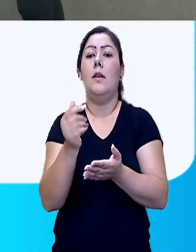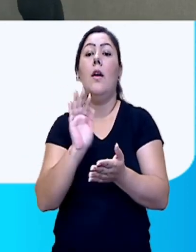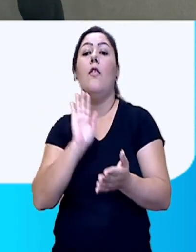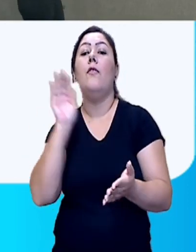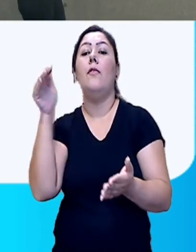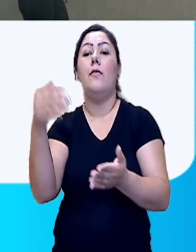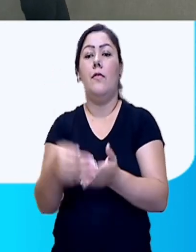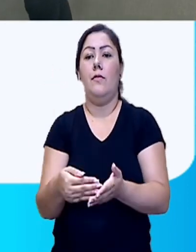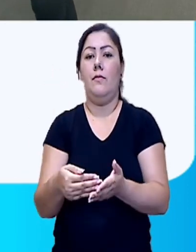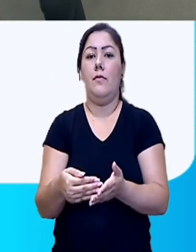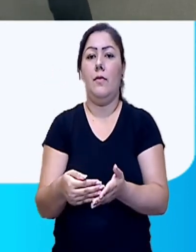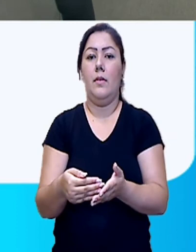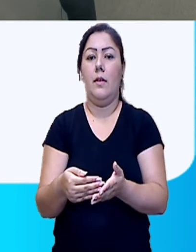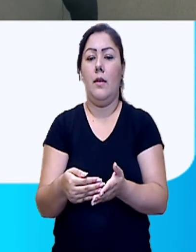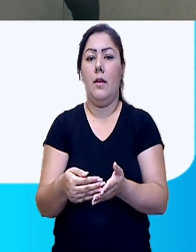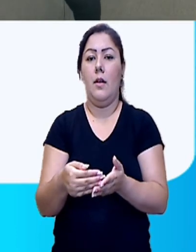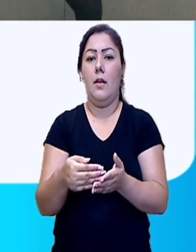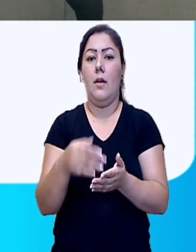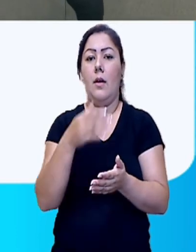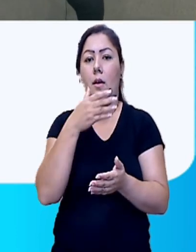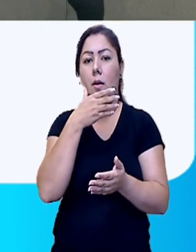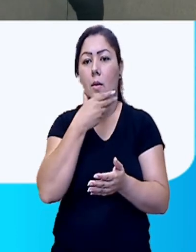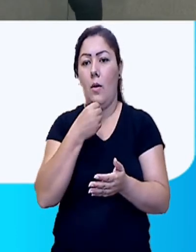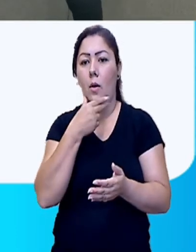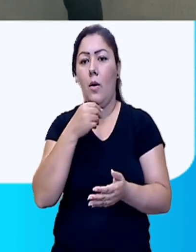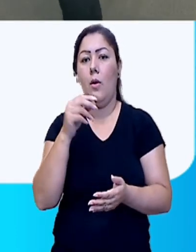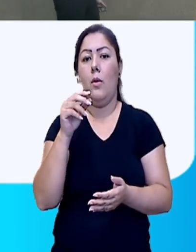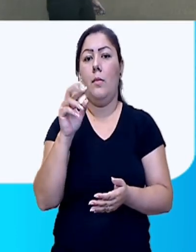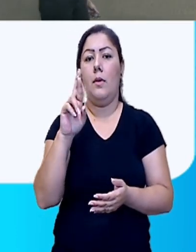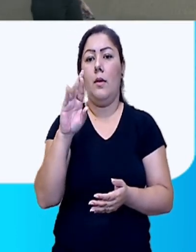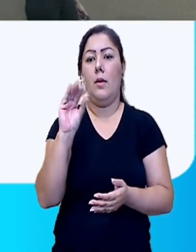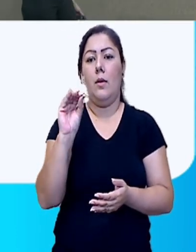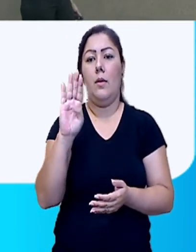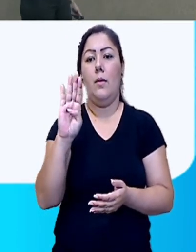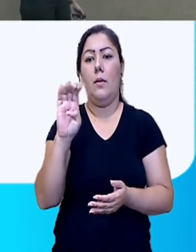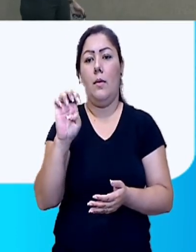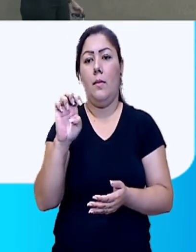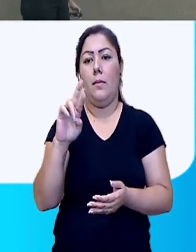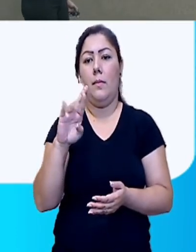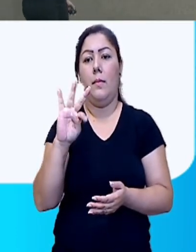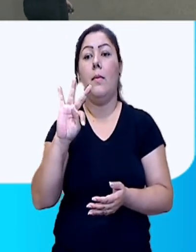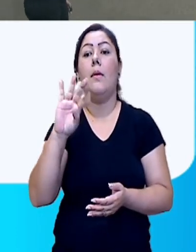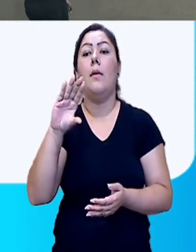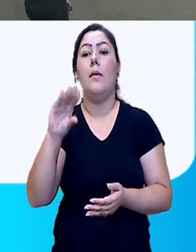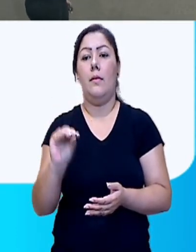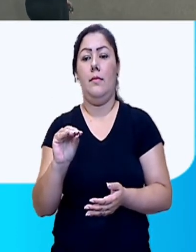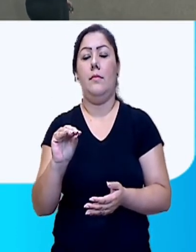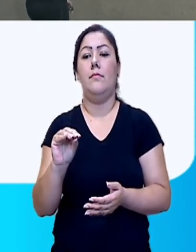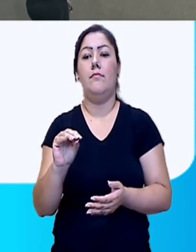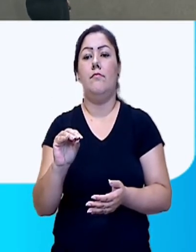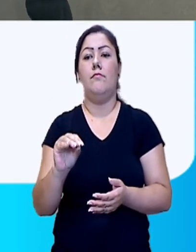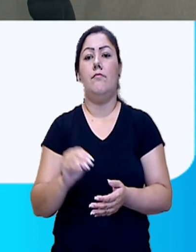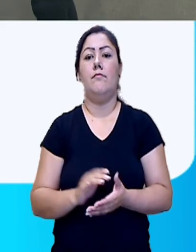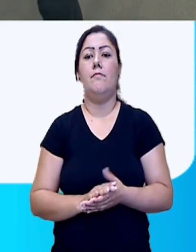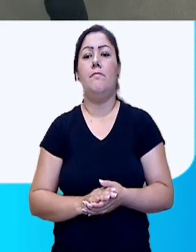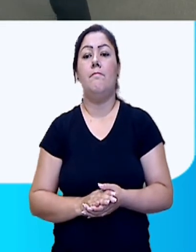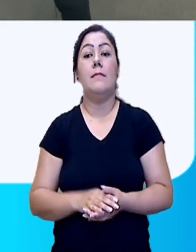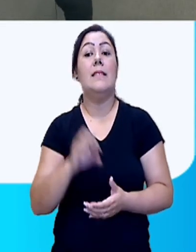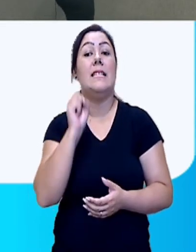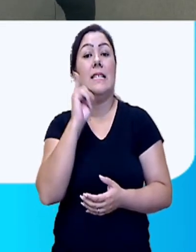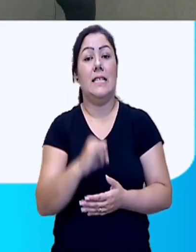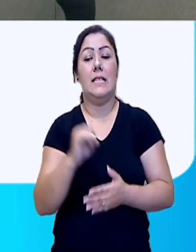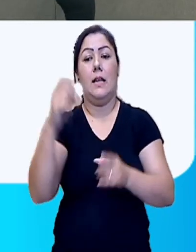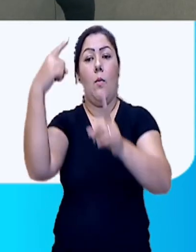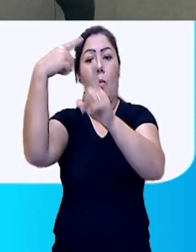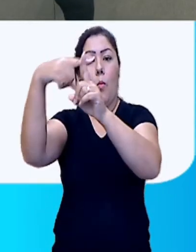Se eu resolvo e marque com um X a resposta correta. Olha, se eu somar